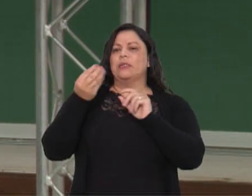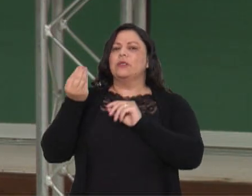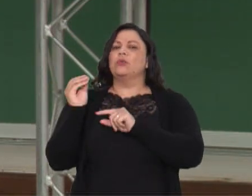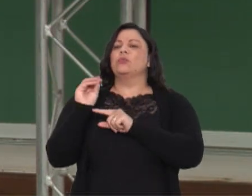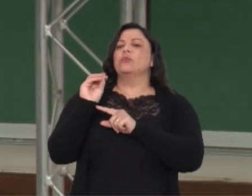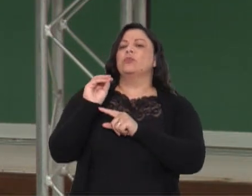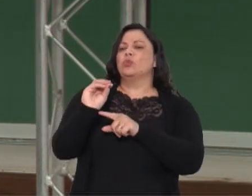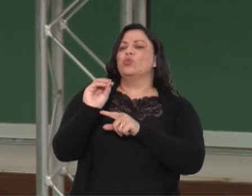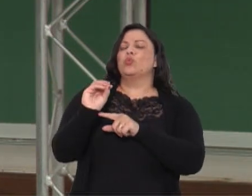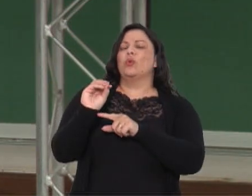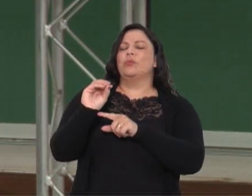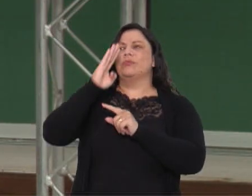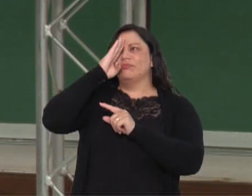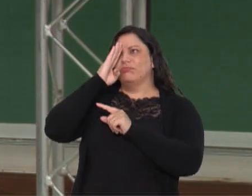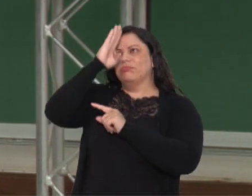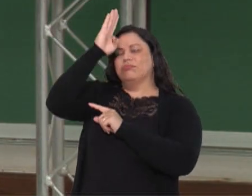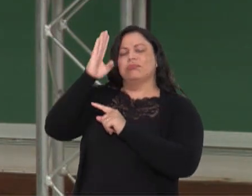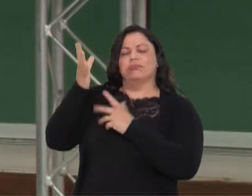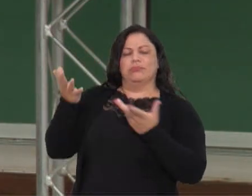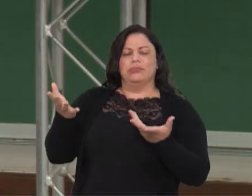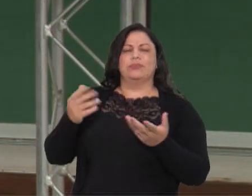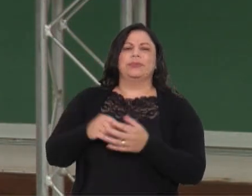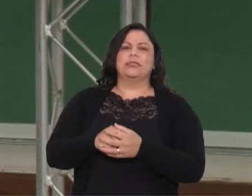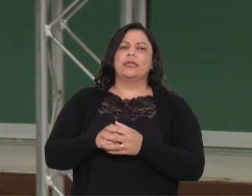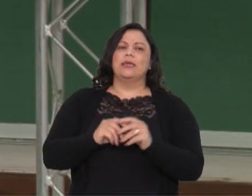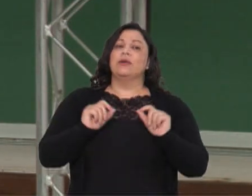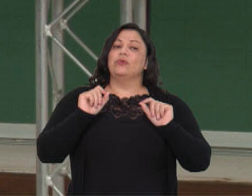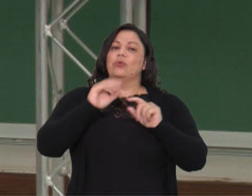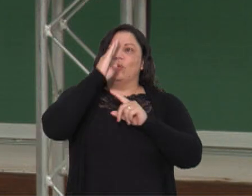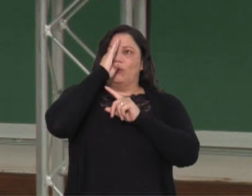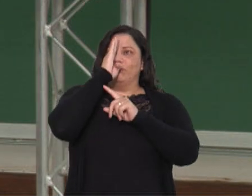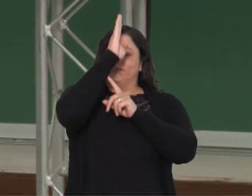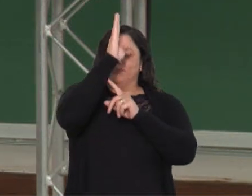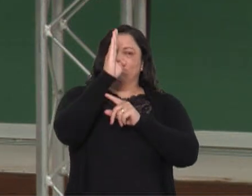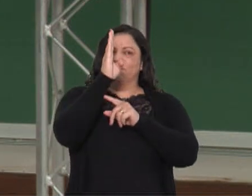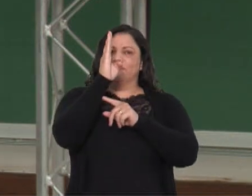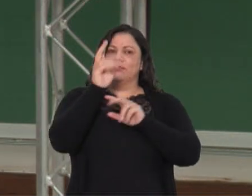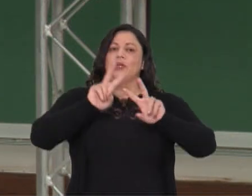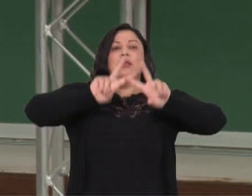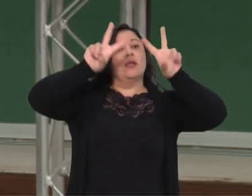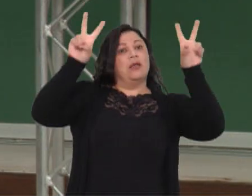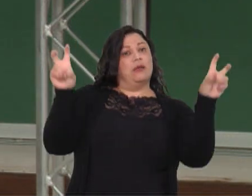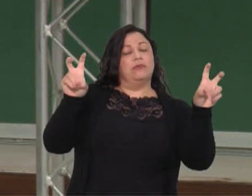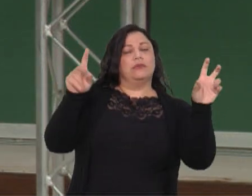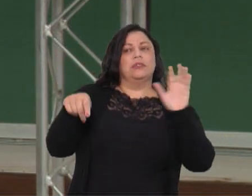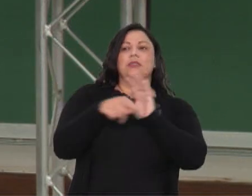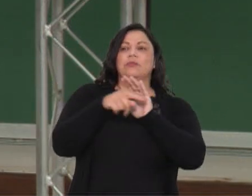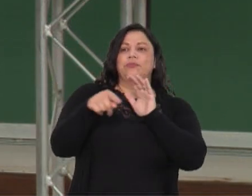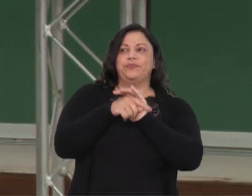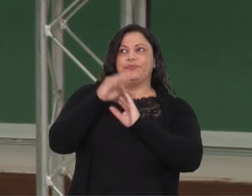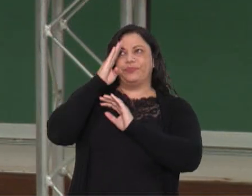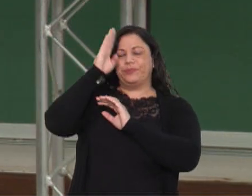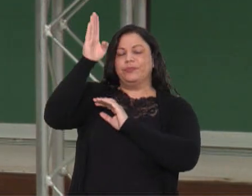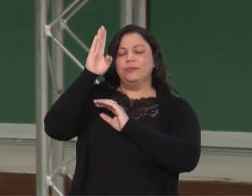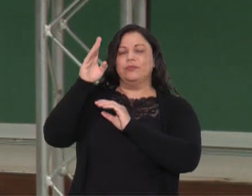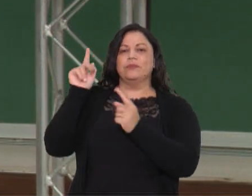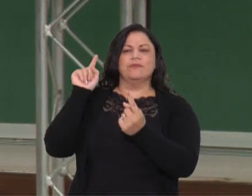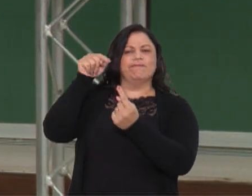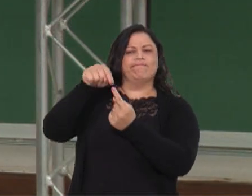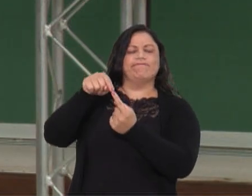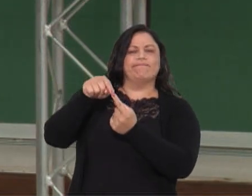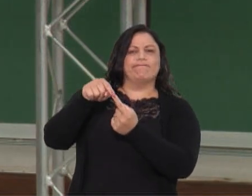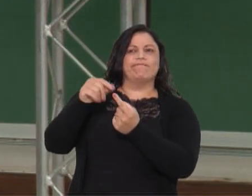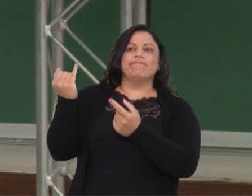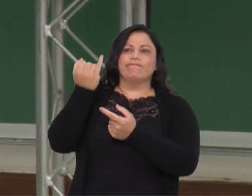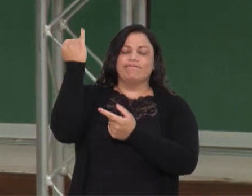o centro da informação. Então, o centro da informação vai ser o assunto mesmo que ele está transmitindo, ele não vai